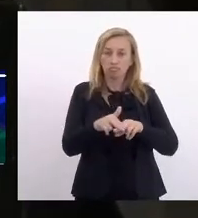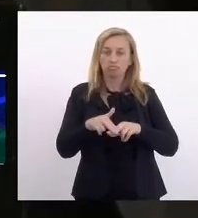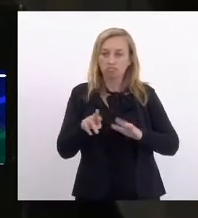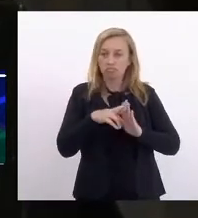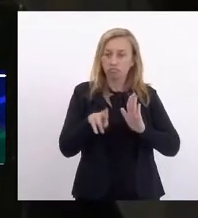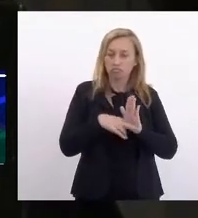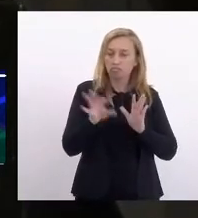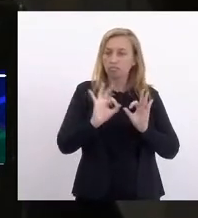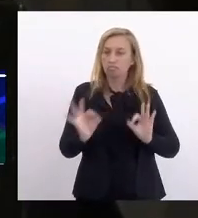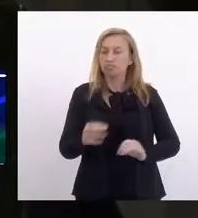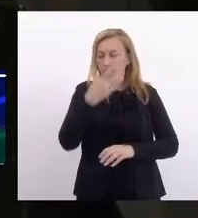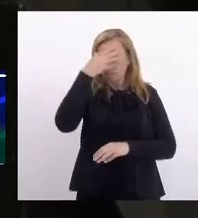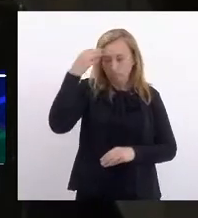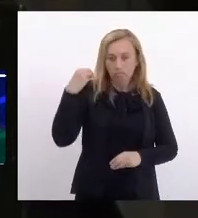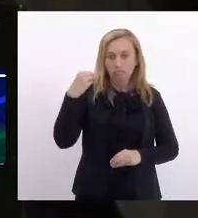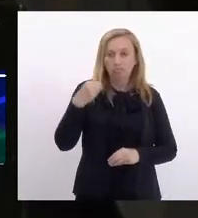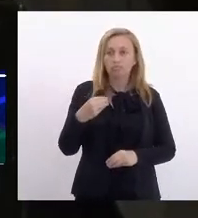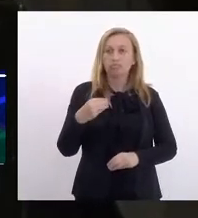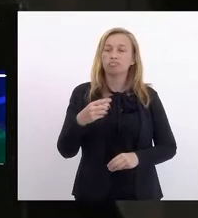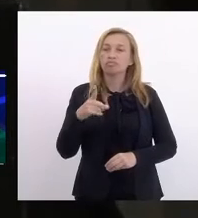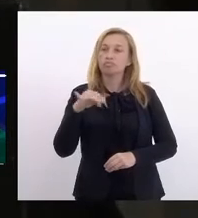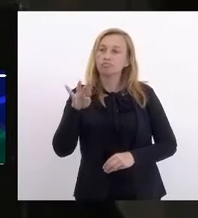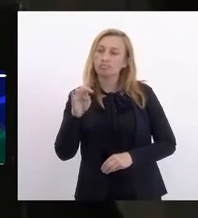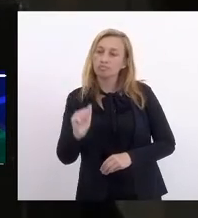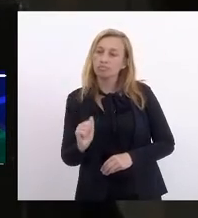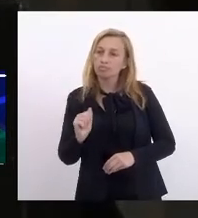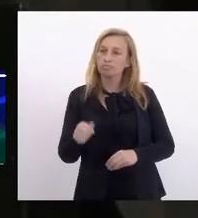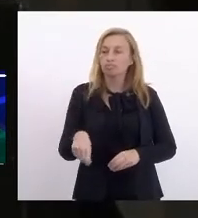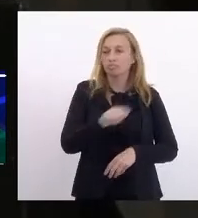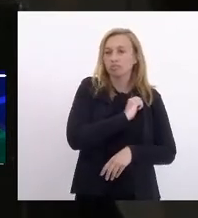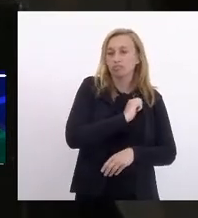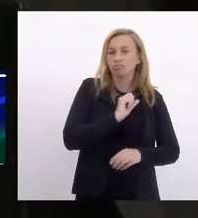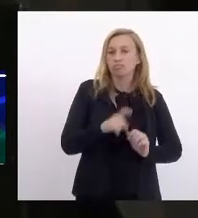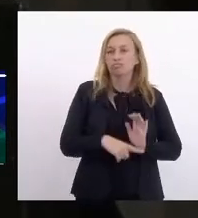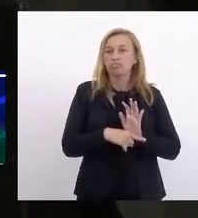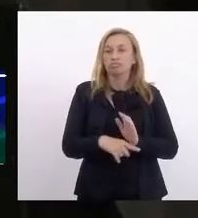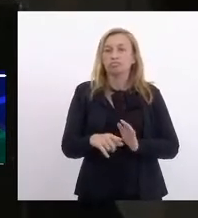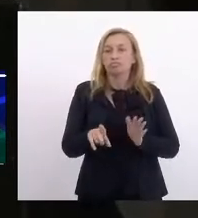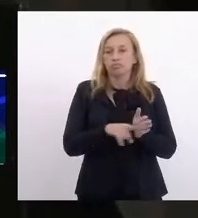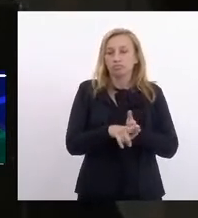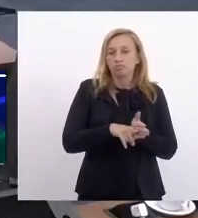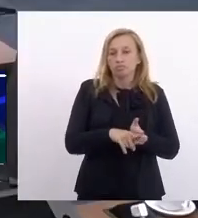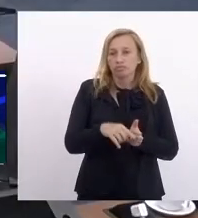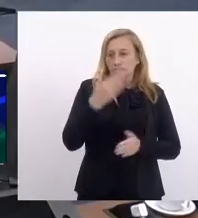esquecendo da sua cantilena de sempre, que é o regime de recuperação fiscal. Muito obrigado.